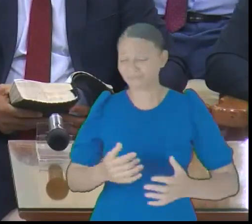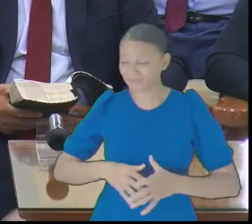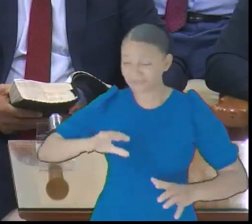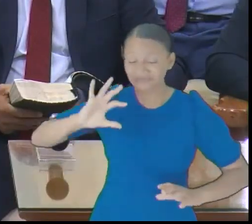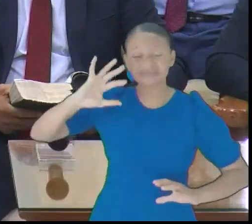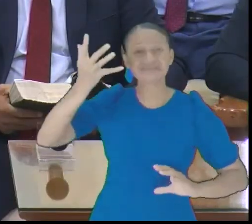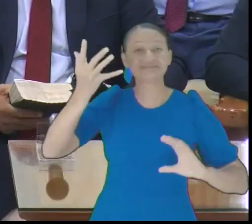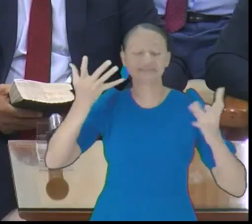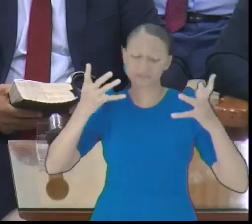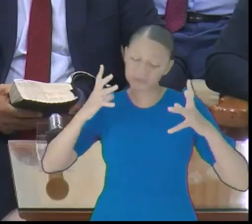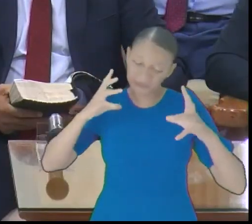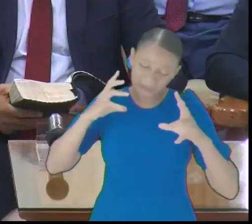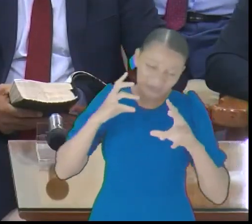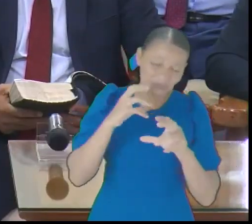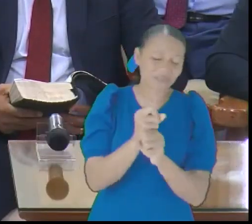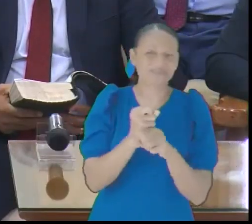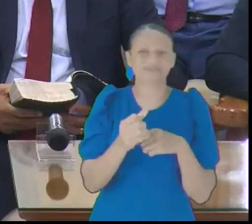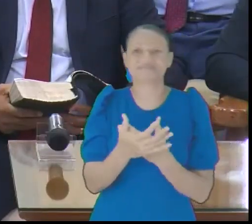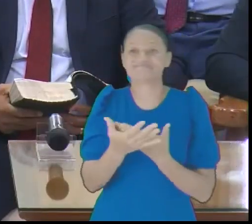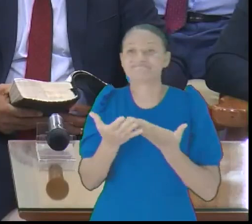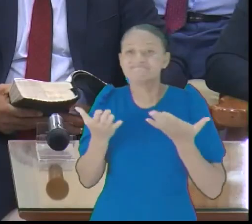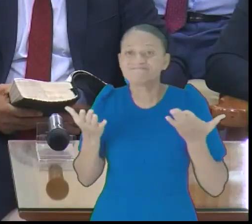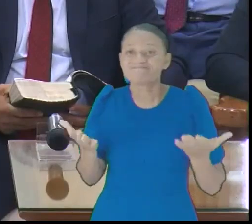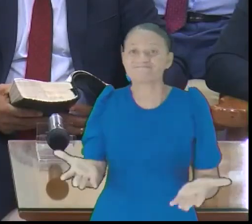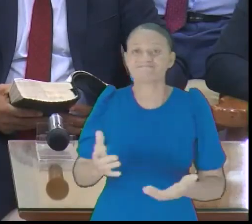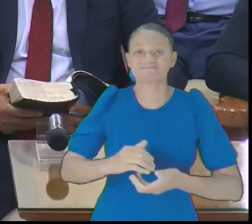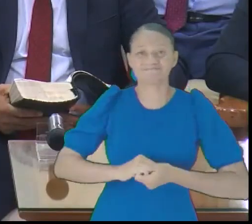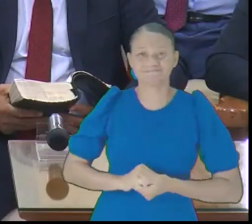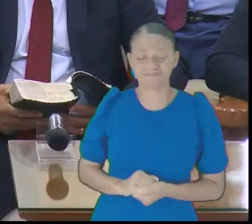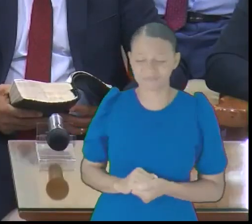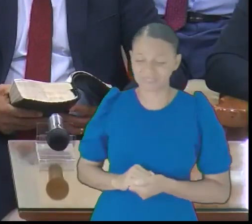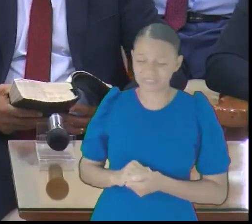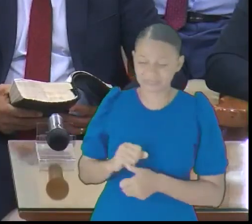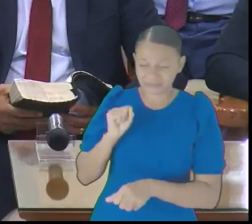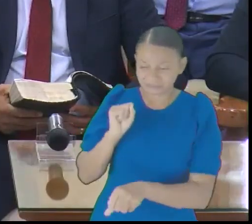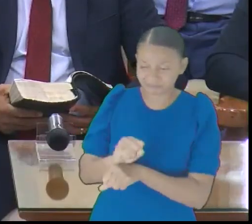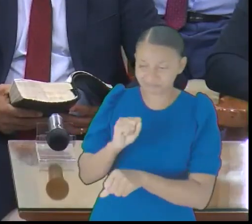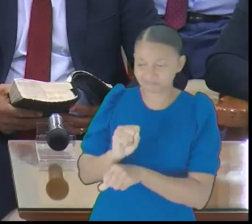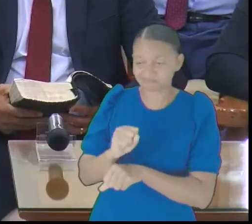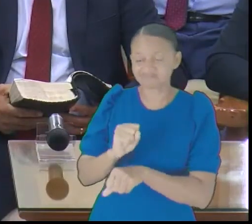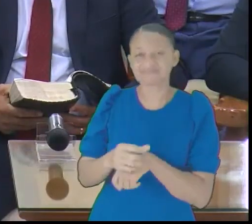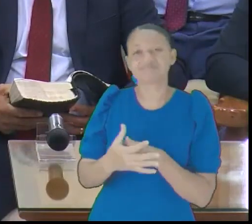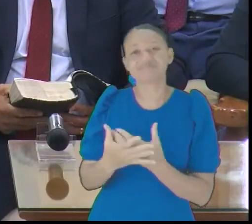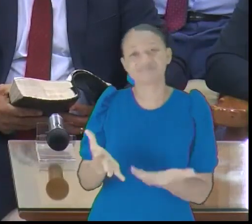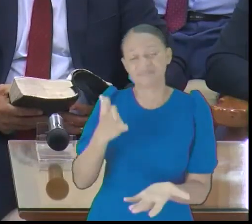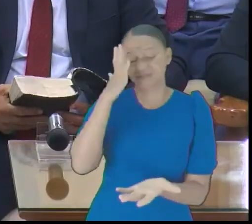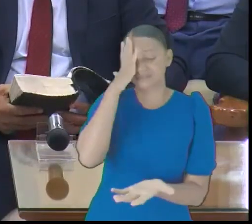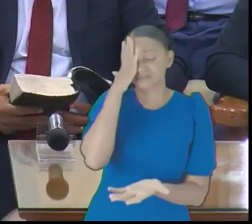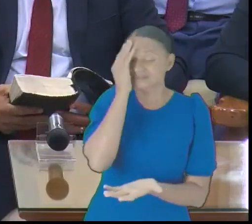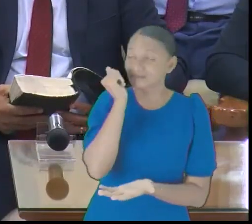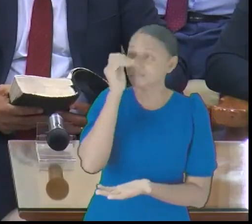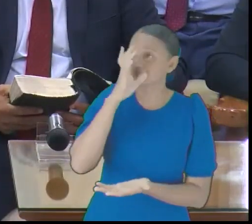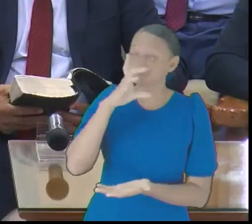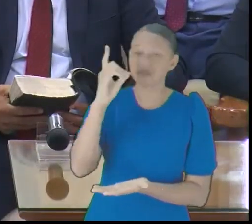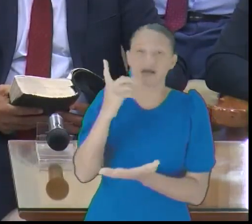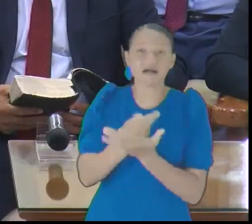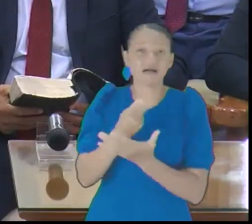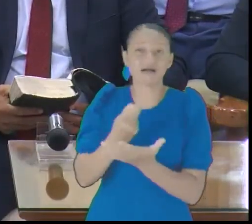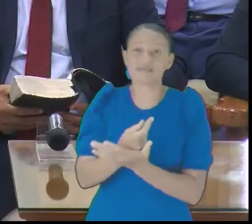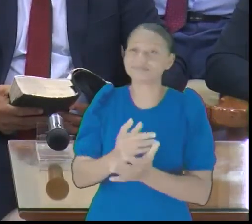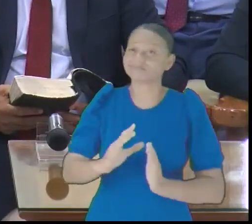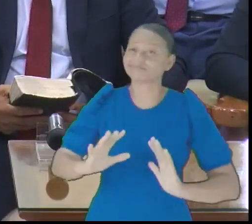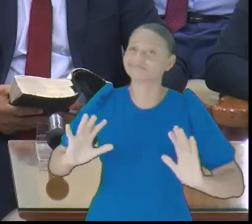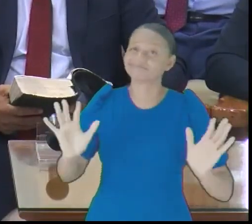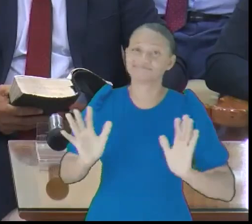apesar da escuridão, mas ele está ali esperando. E ele sabe que Deus não falha.